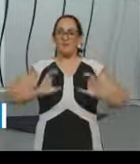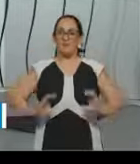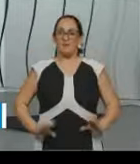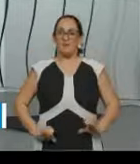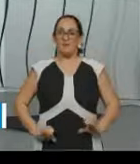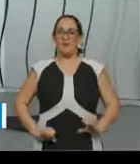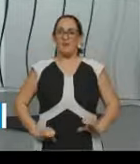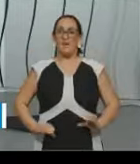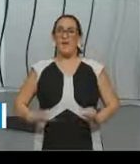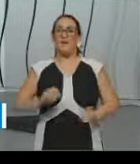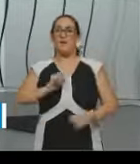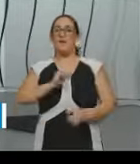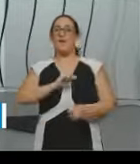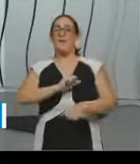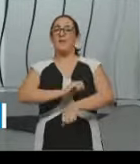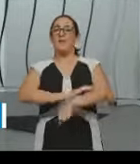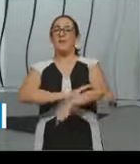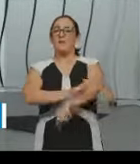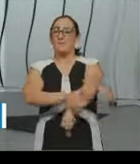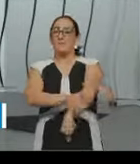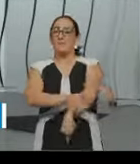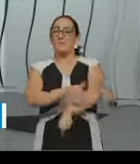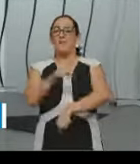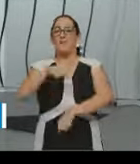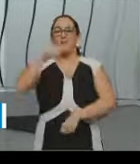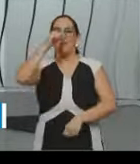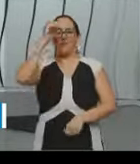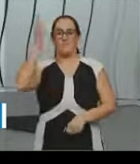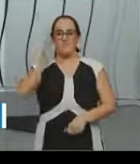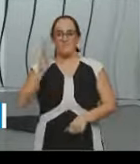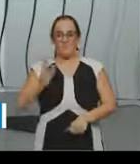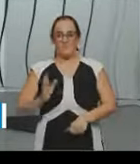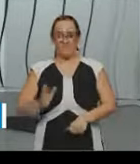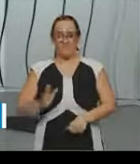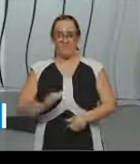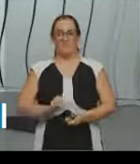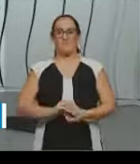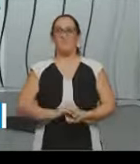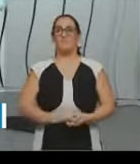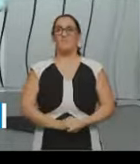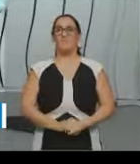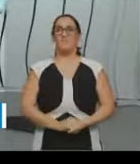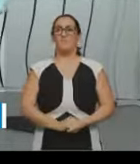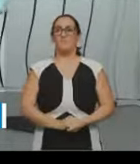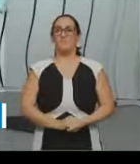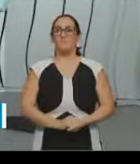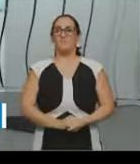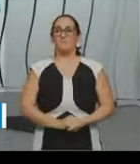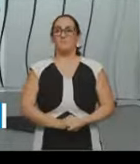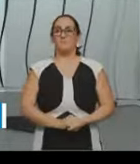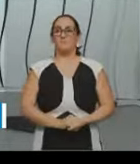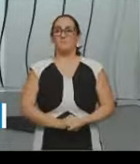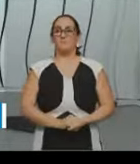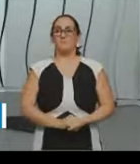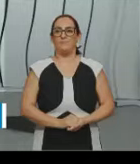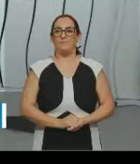aula destinada ao primeiro ano do ensino médio. Vamos lá?